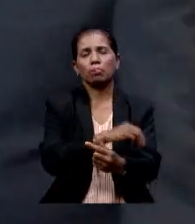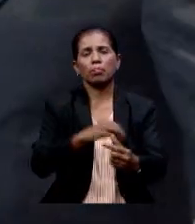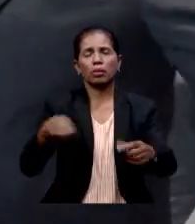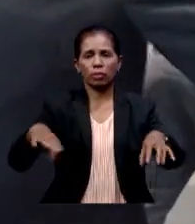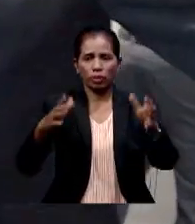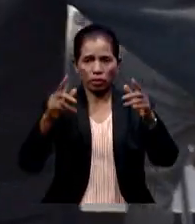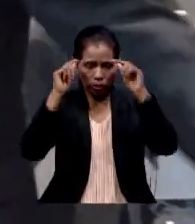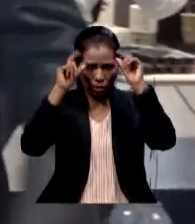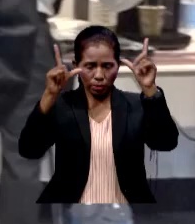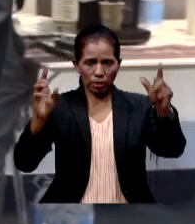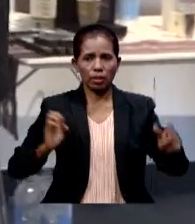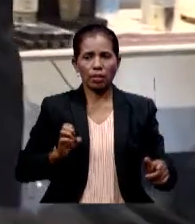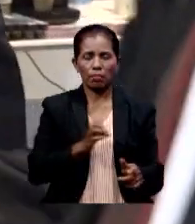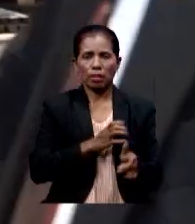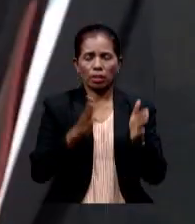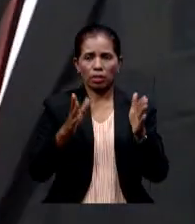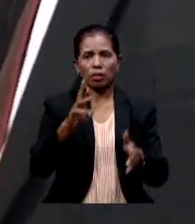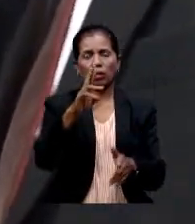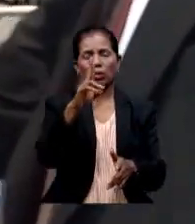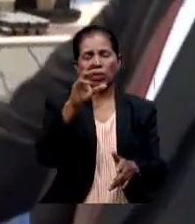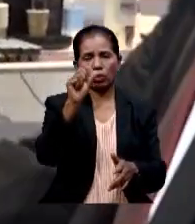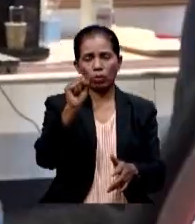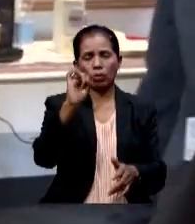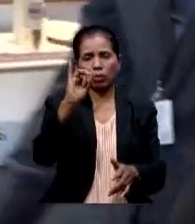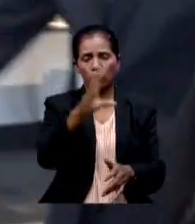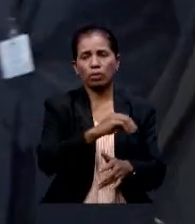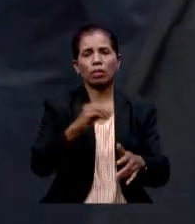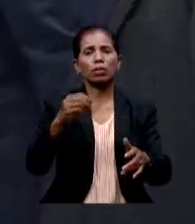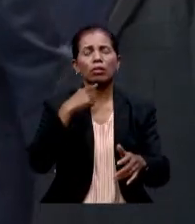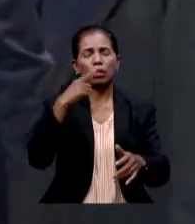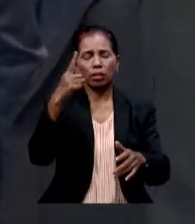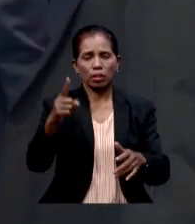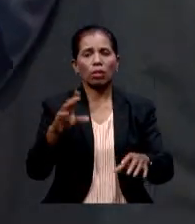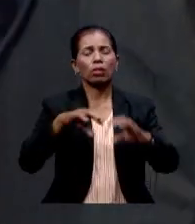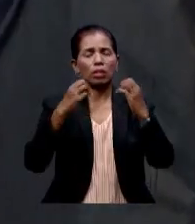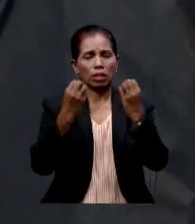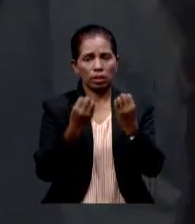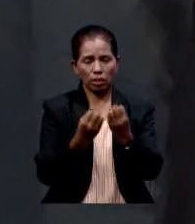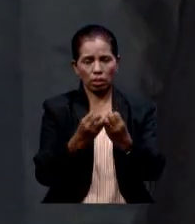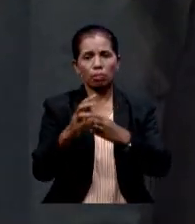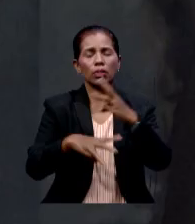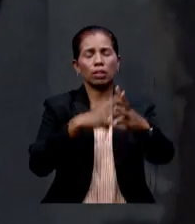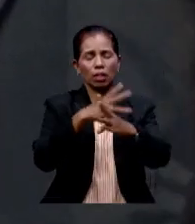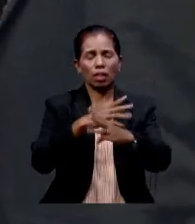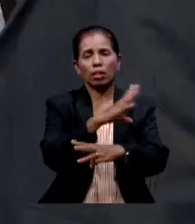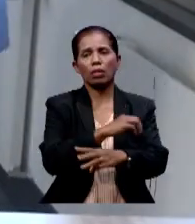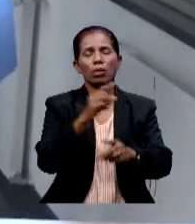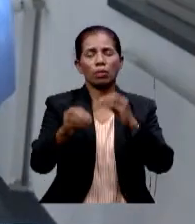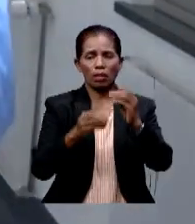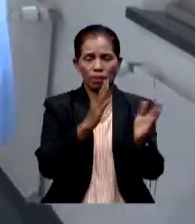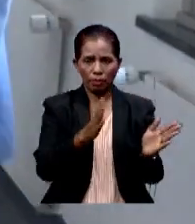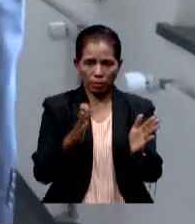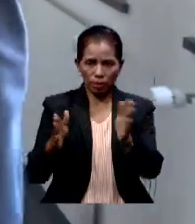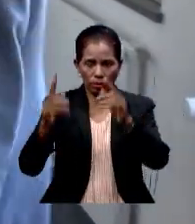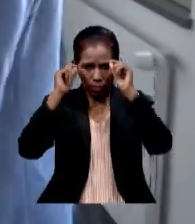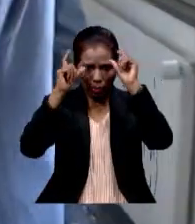embaixador Rui Marceira, no Mós, nação membro Organização Mundial Comércio Sira, hodi discute conaba progresso preparação